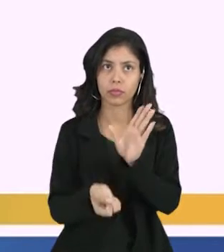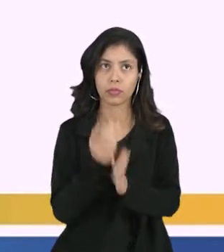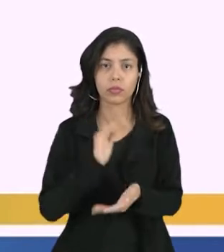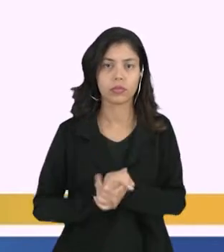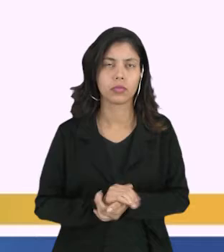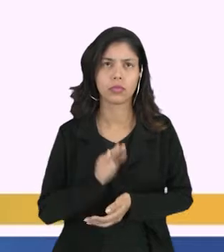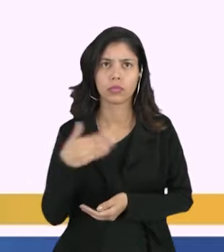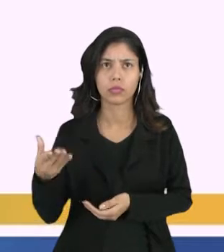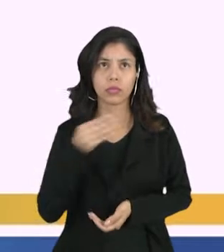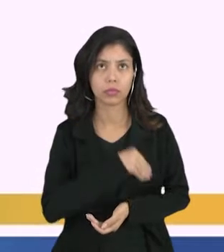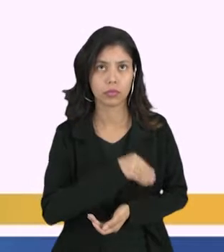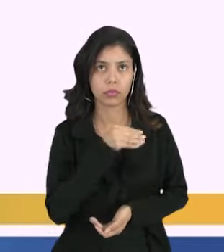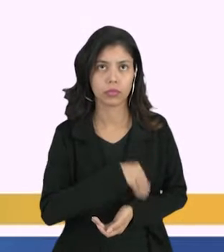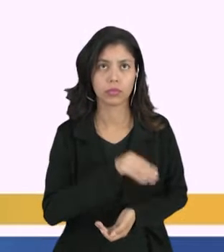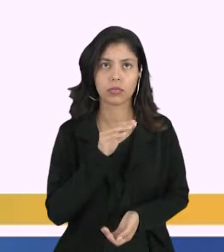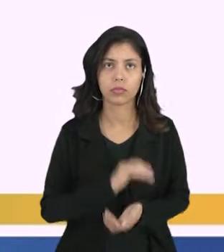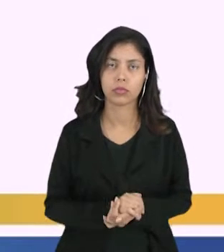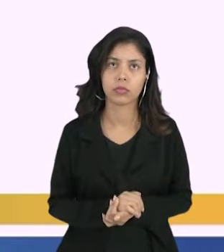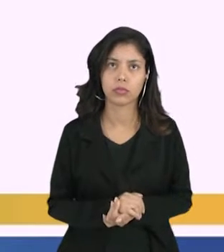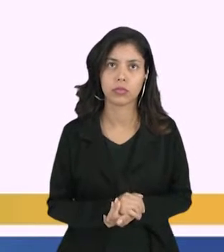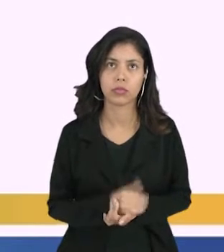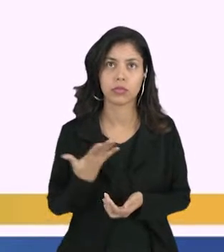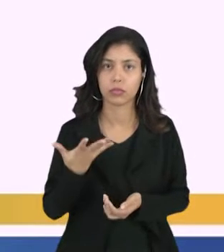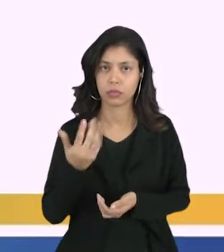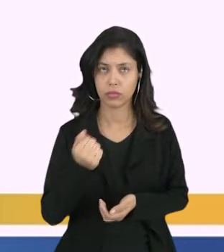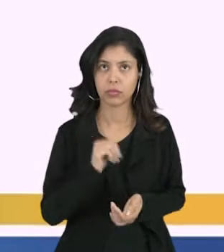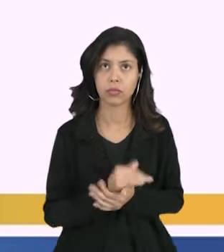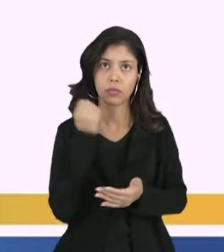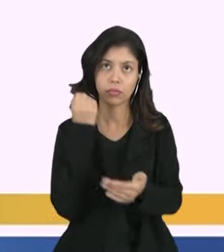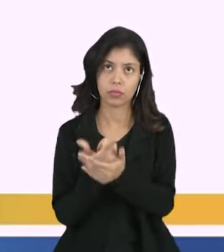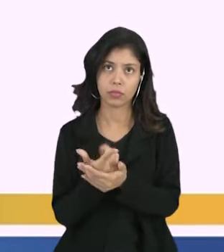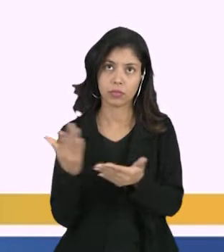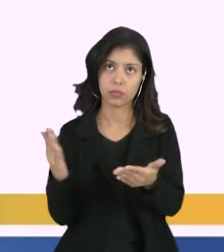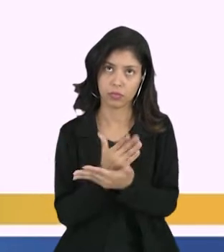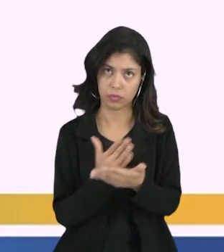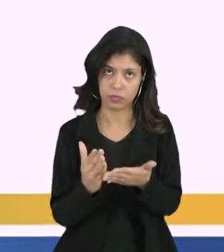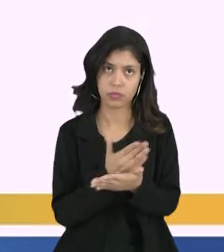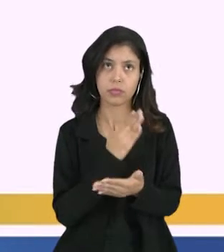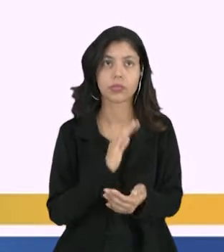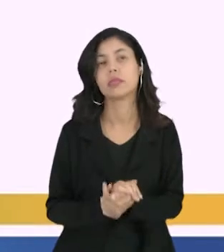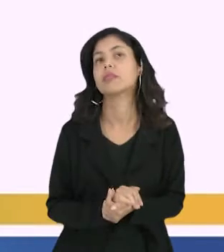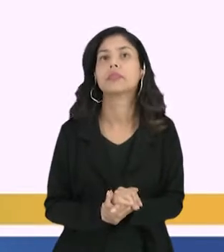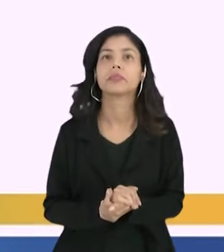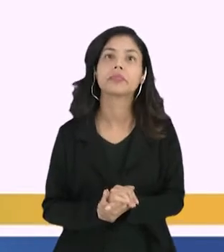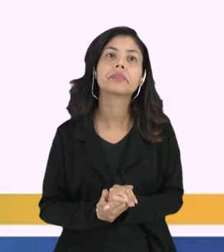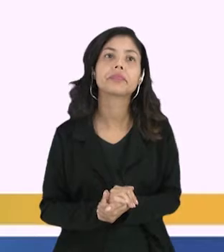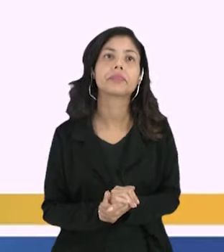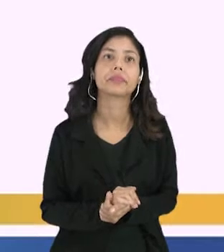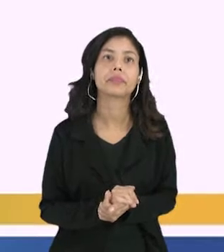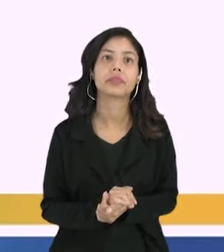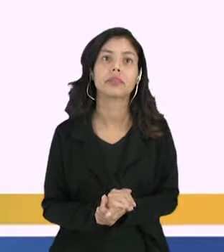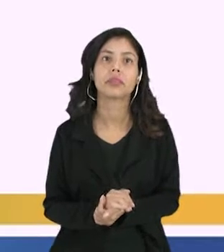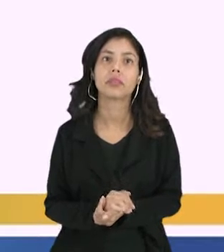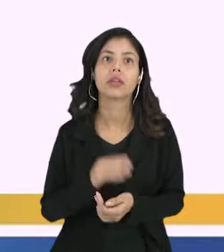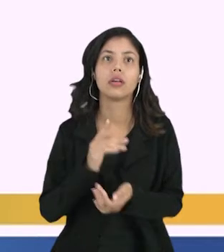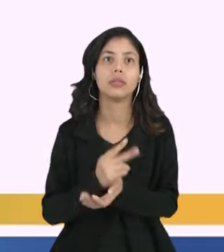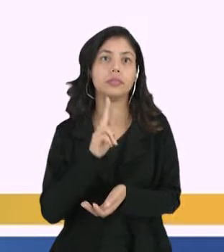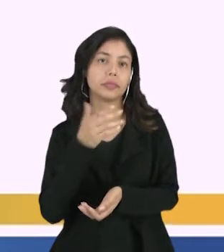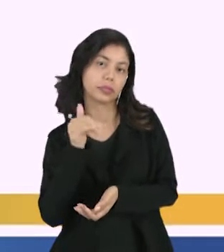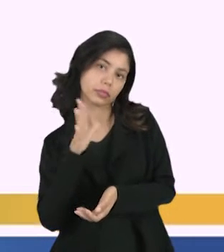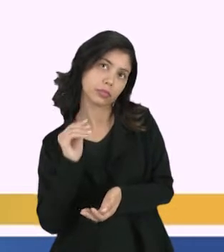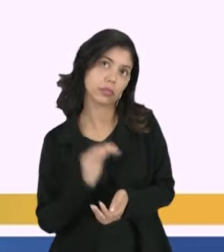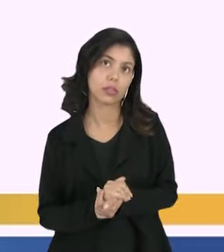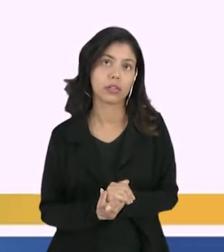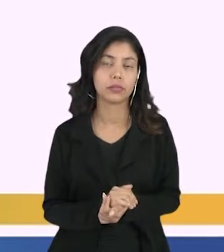produzir. Quando o salário que recebem, quando eles recebem esse salário, eles compram algo. E aí